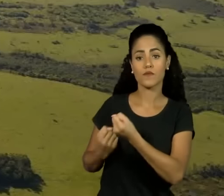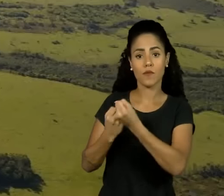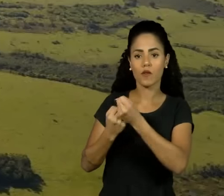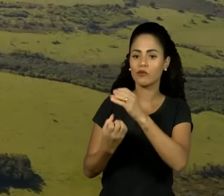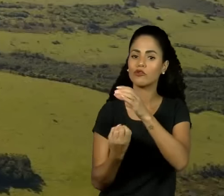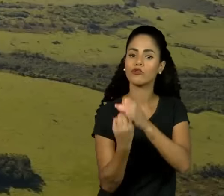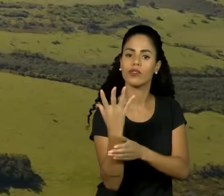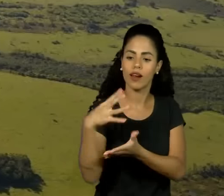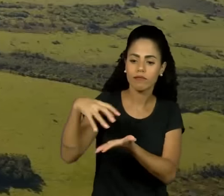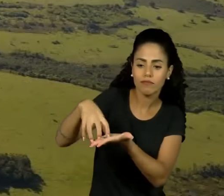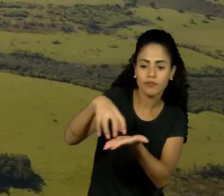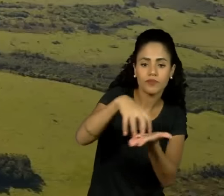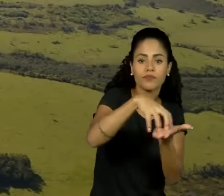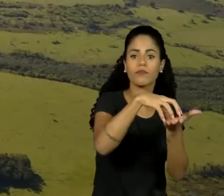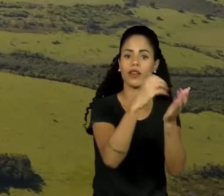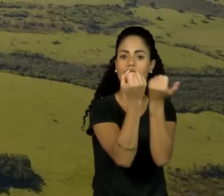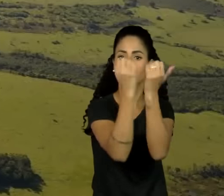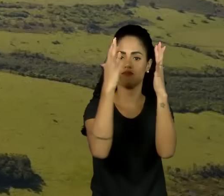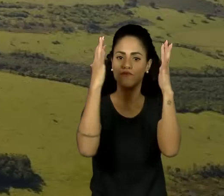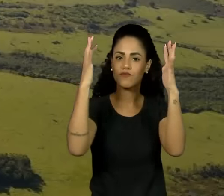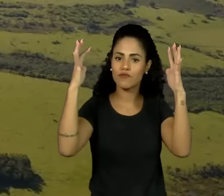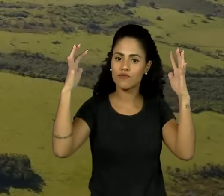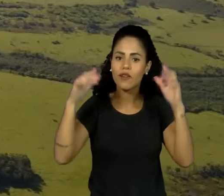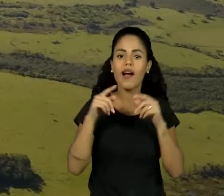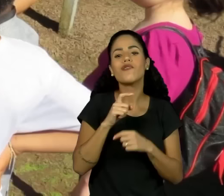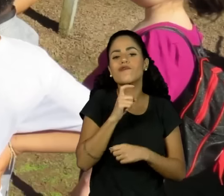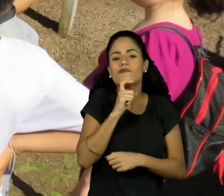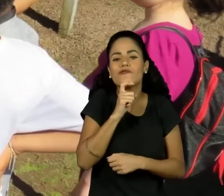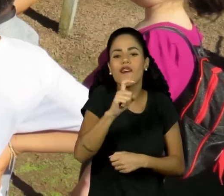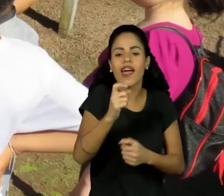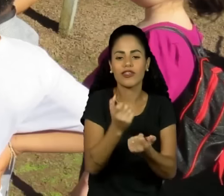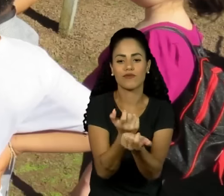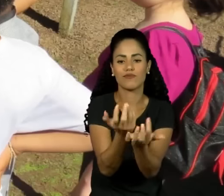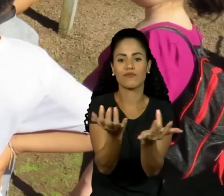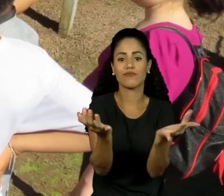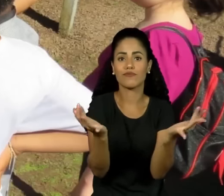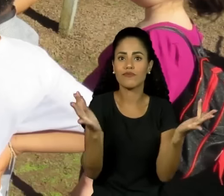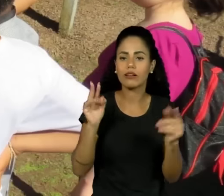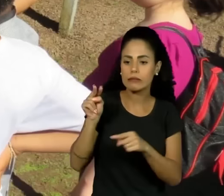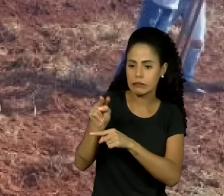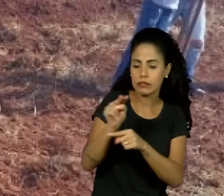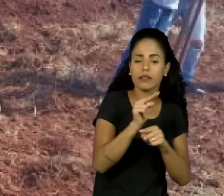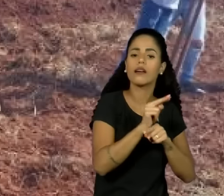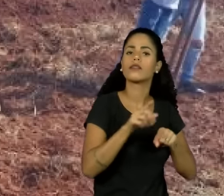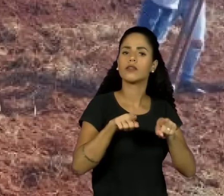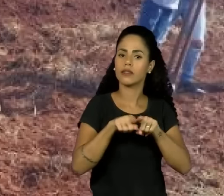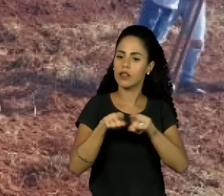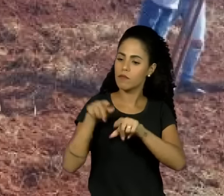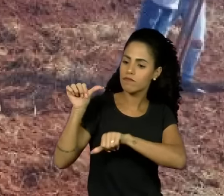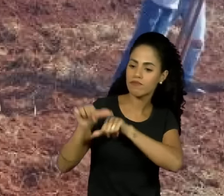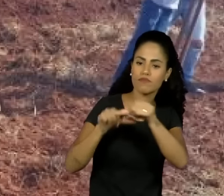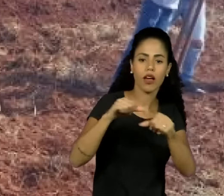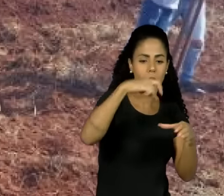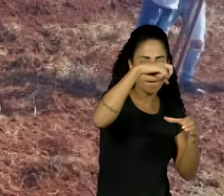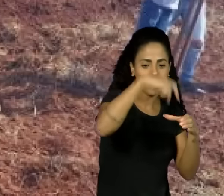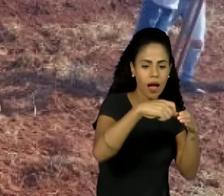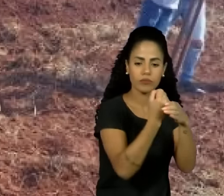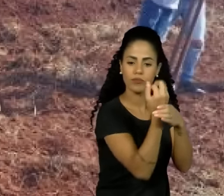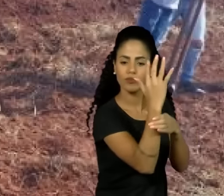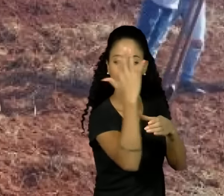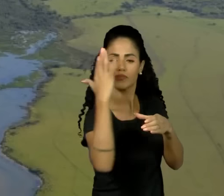de unidades de conservação, como os parques, na educação ambiental e na restauração florestal, que